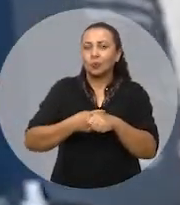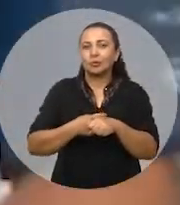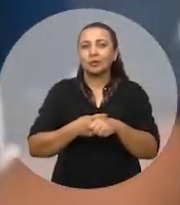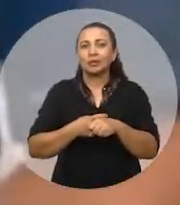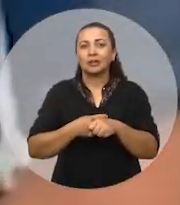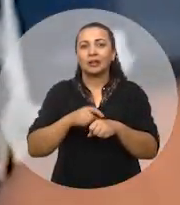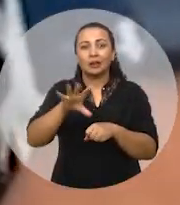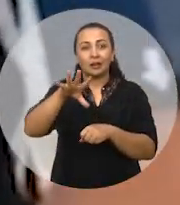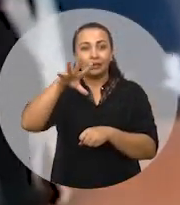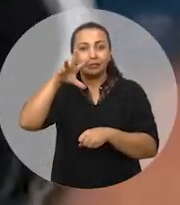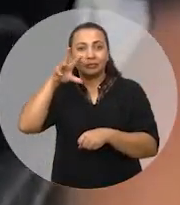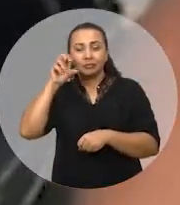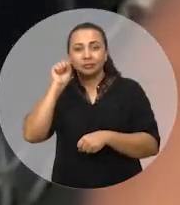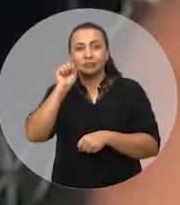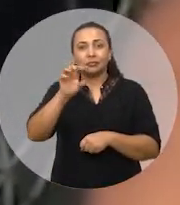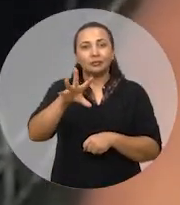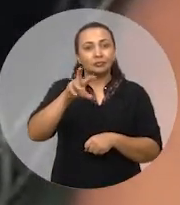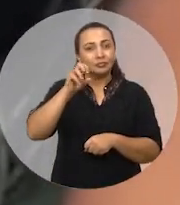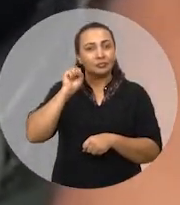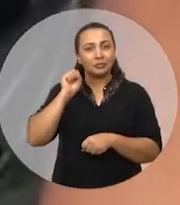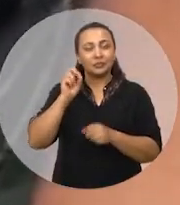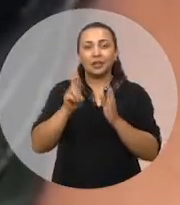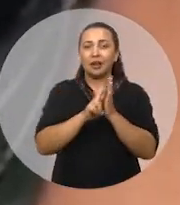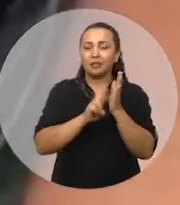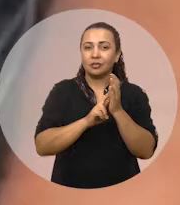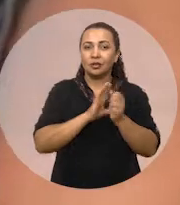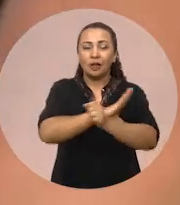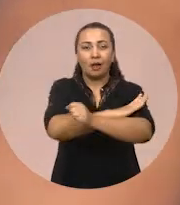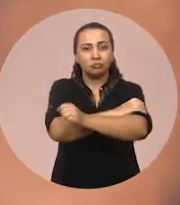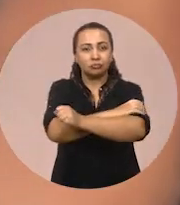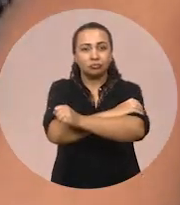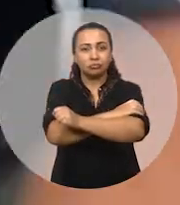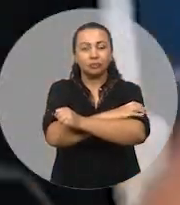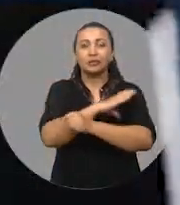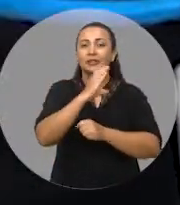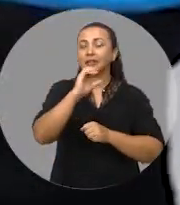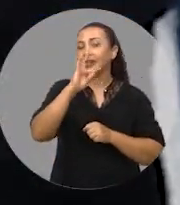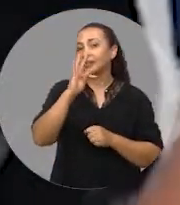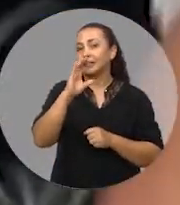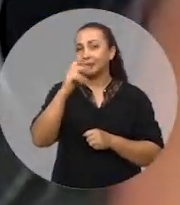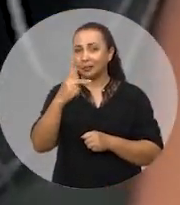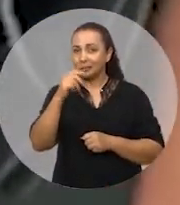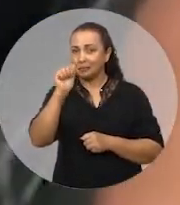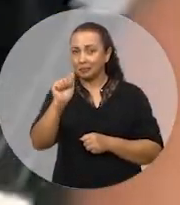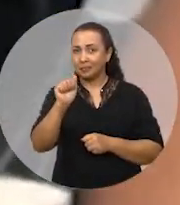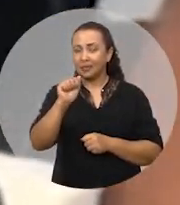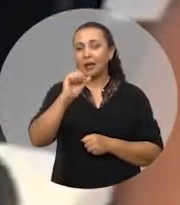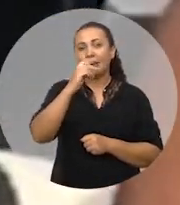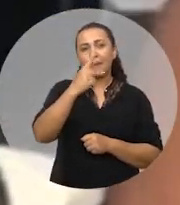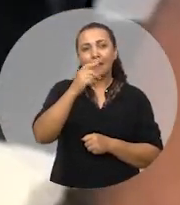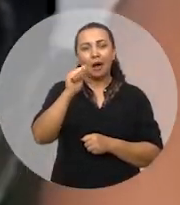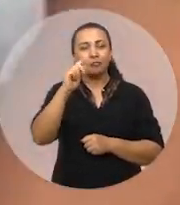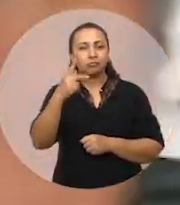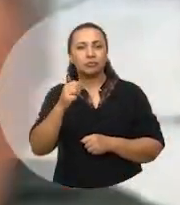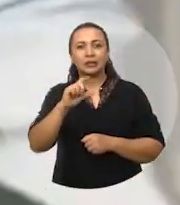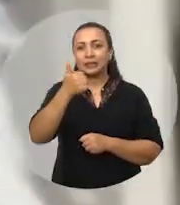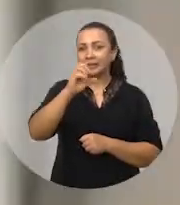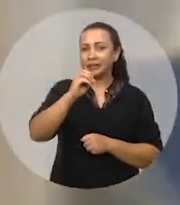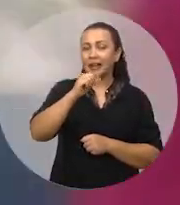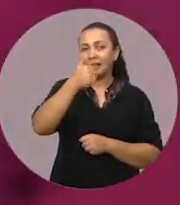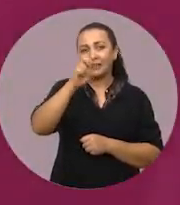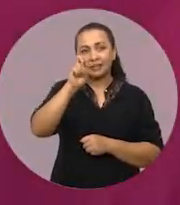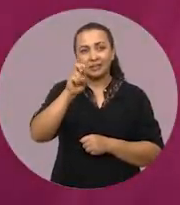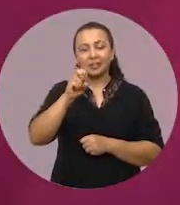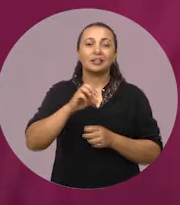oximetria, registro da pressão de CPAP, atingindo um CPAP aqui de 10, 15 centímetros, fluxo